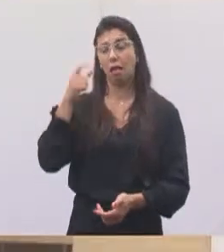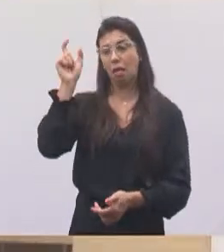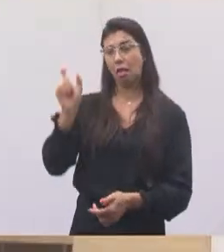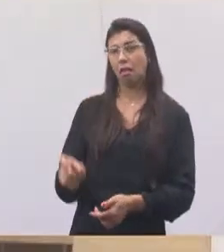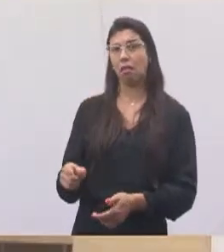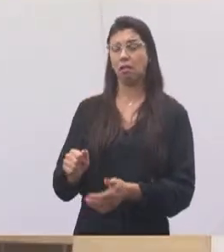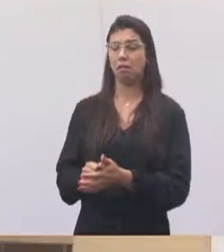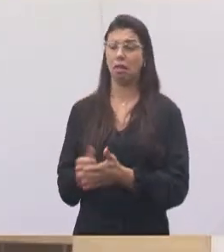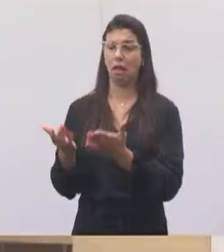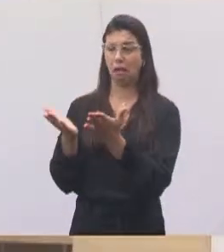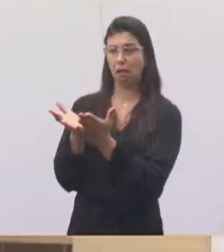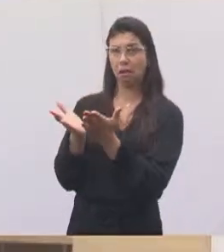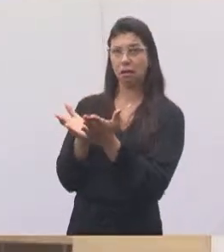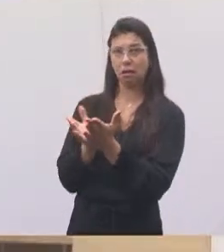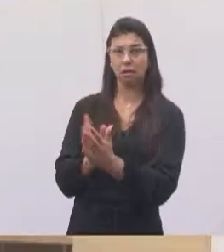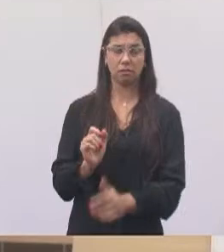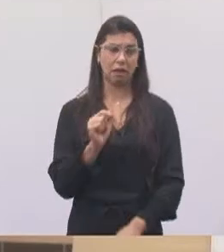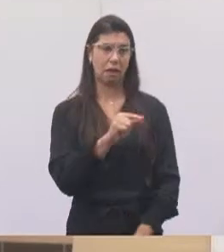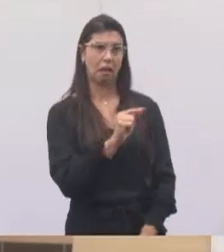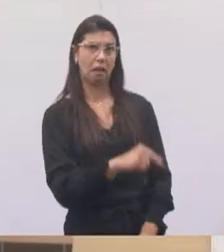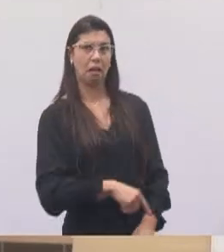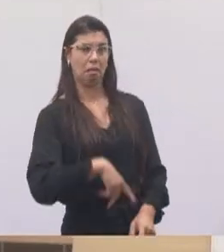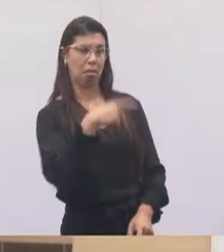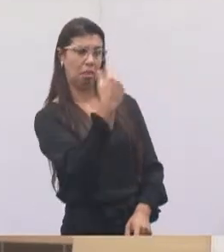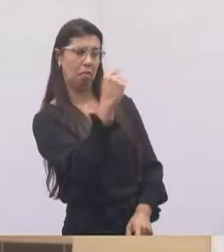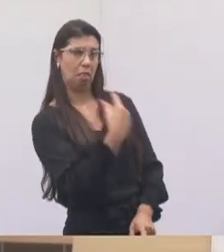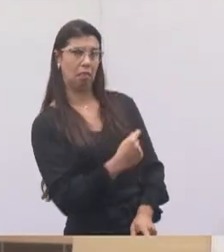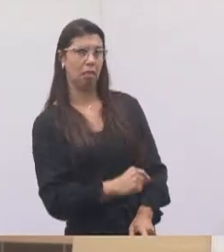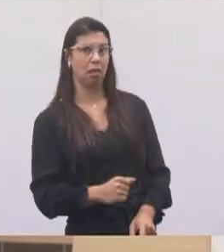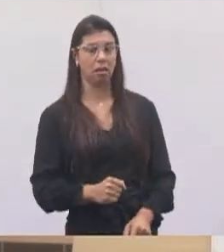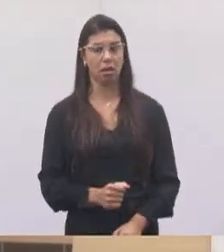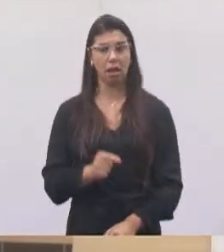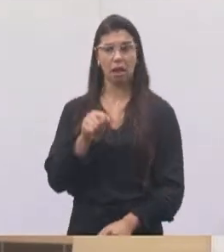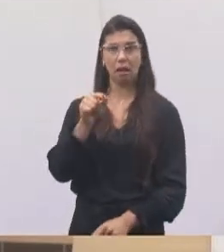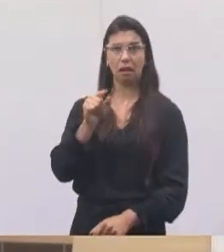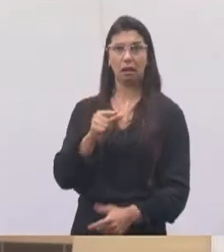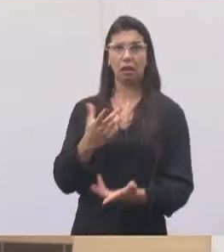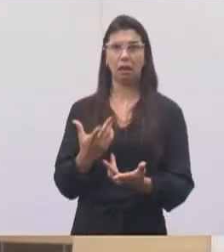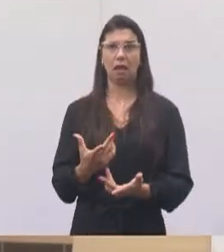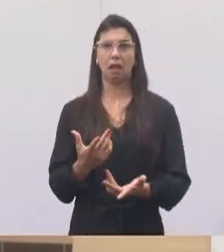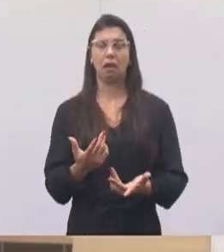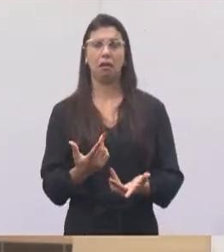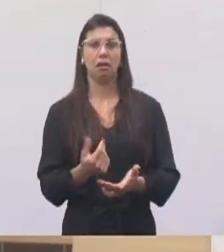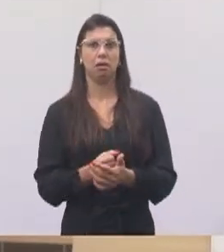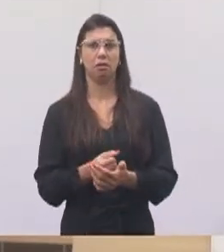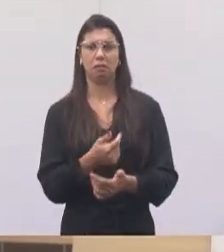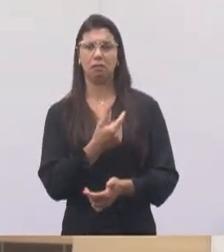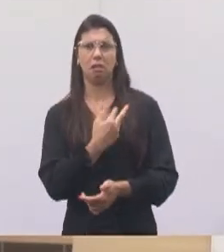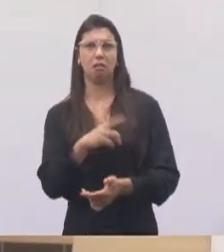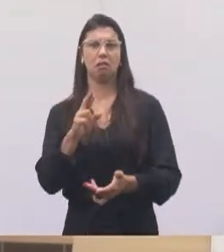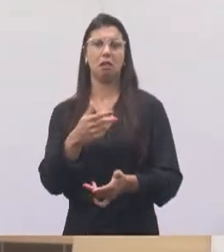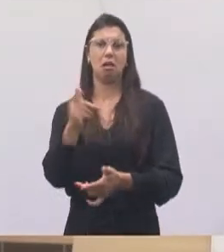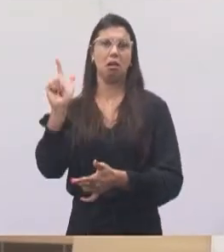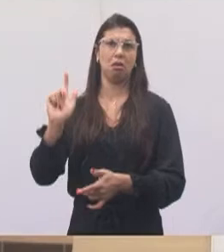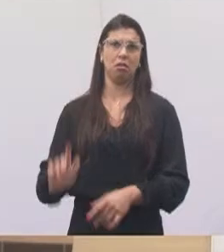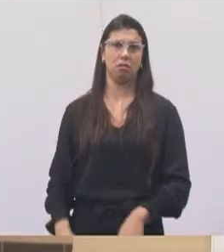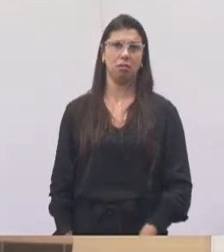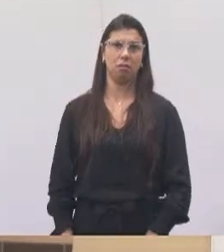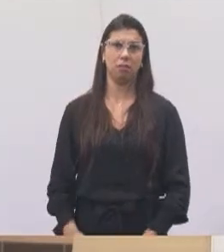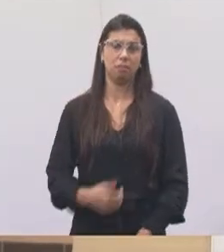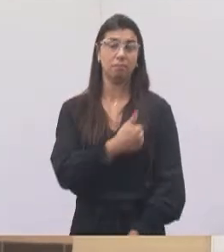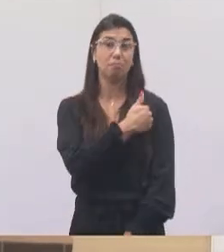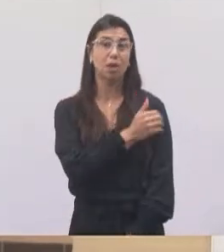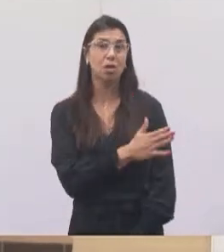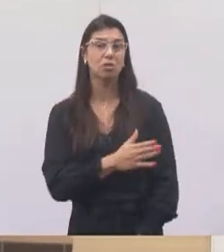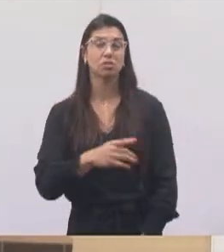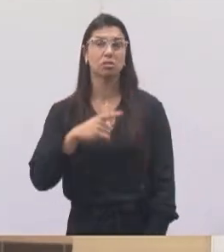evangélico, aquele lá é macumbeiro, aquele lá é espírita, né? Então, eu acho